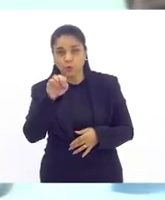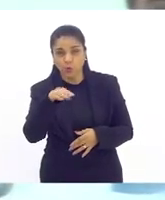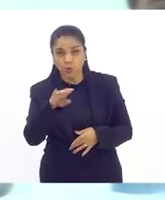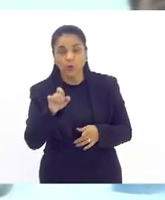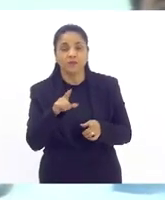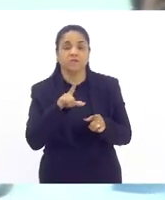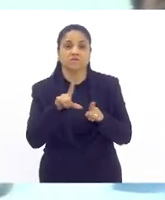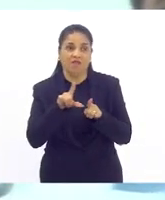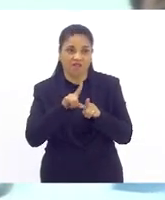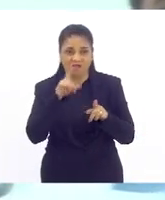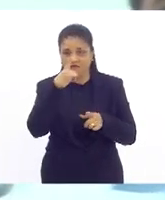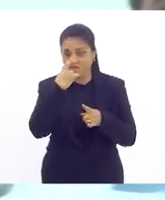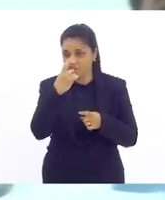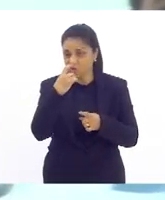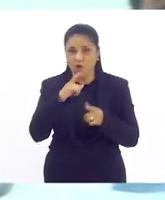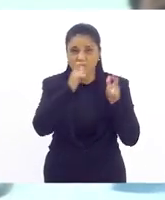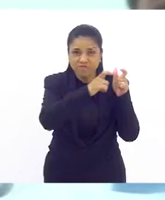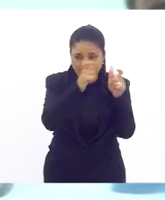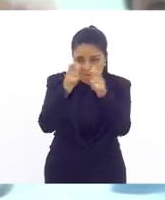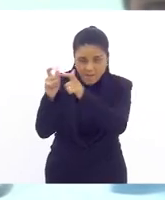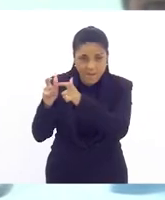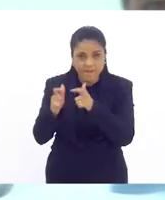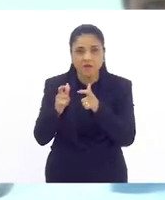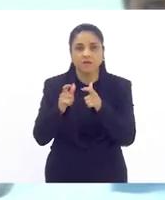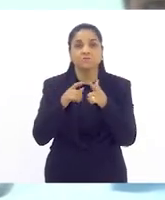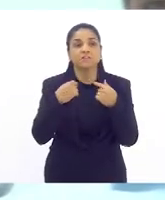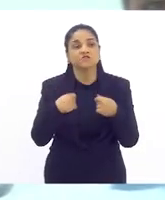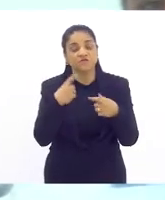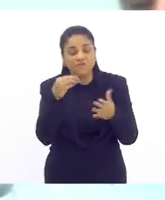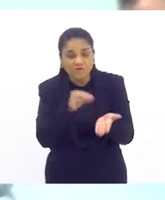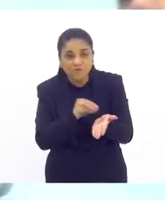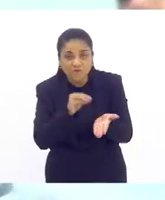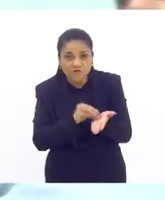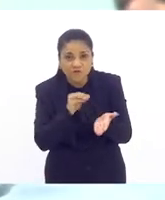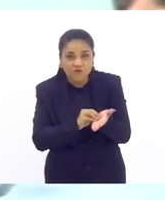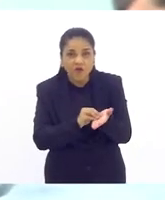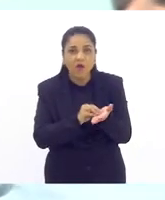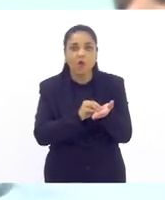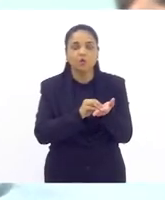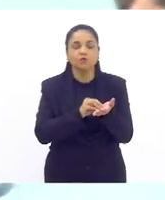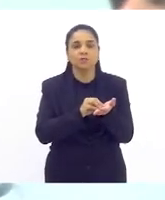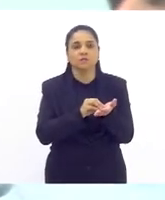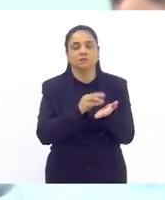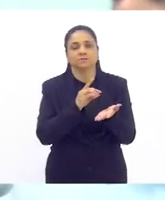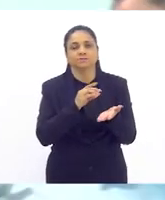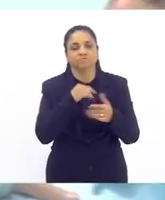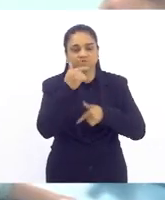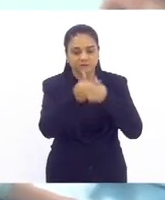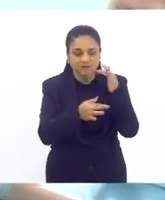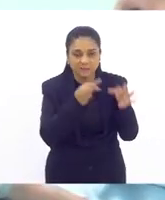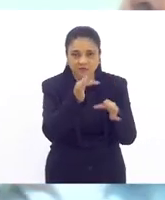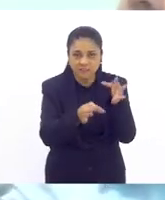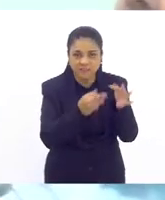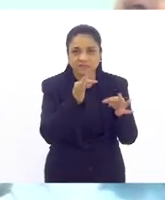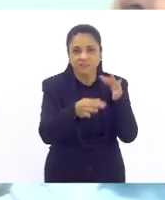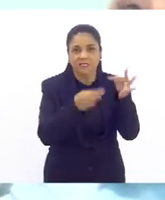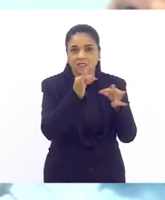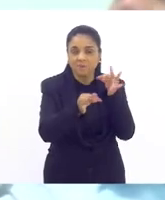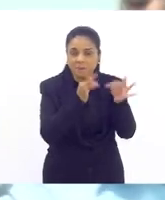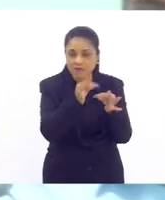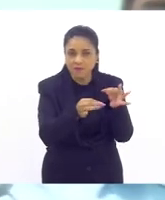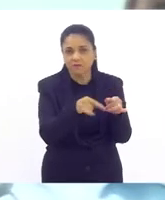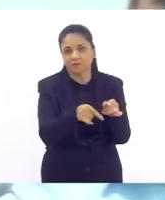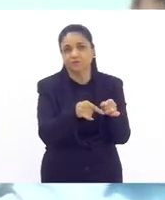com um monte de lixões como todos contentes sim mas aí falta remediação falta capital metano cada passo que a gente dá Jorge Felipe